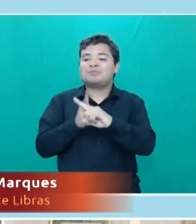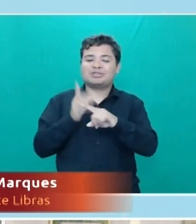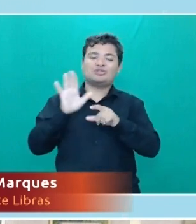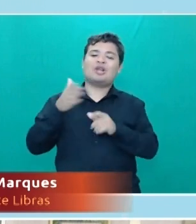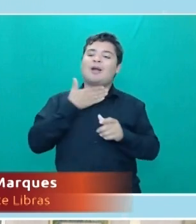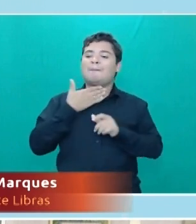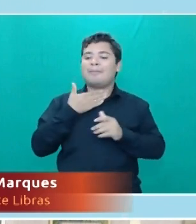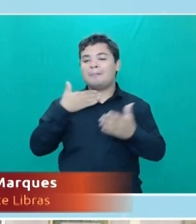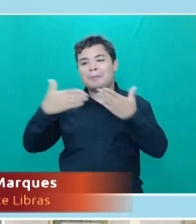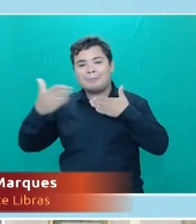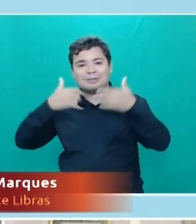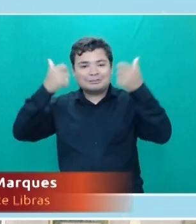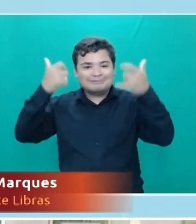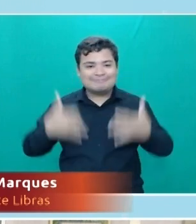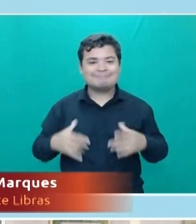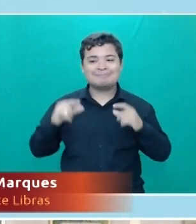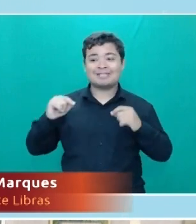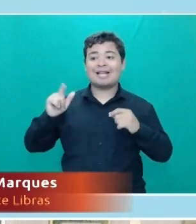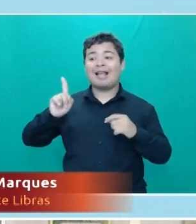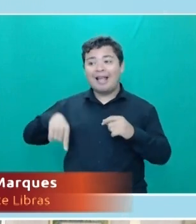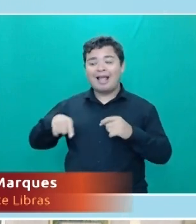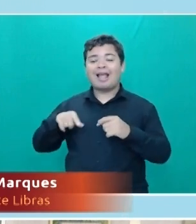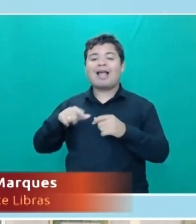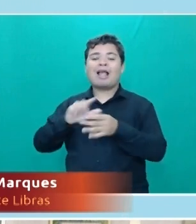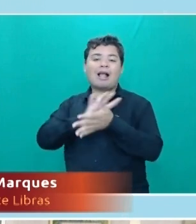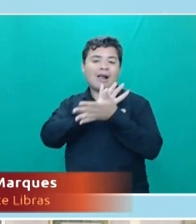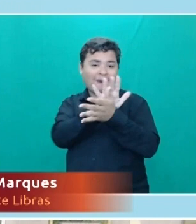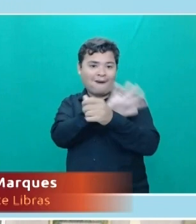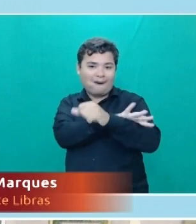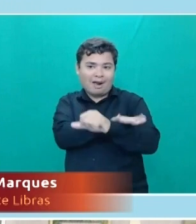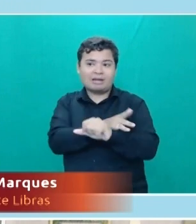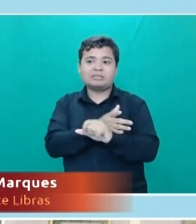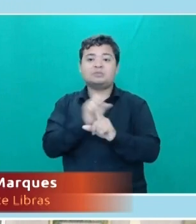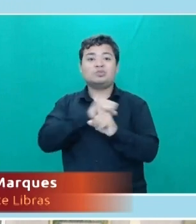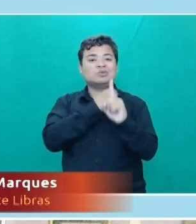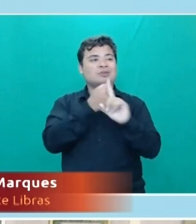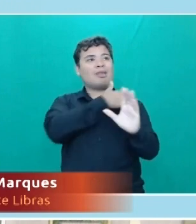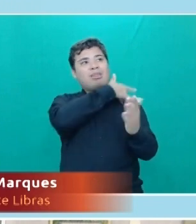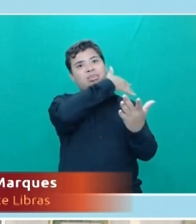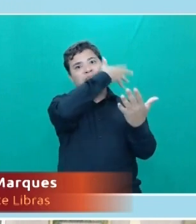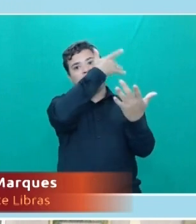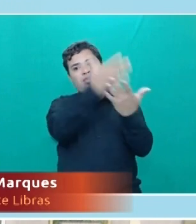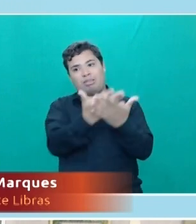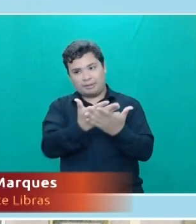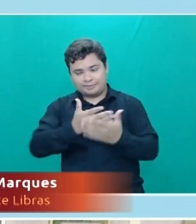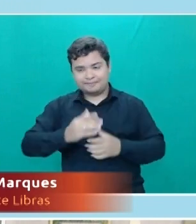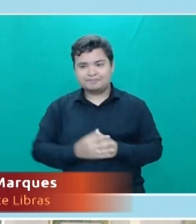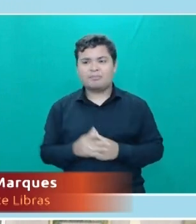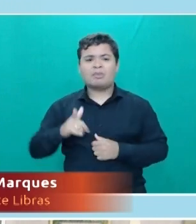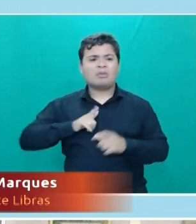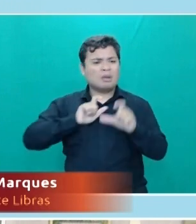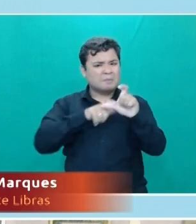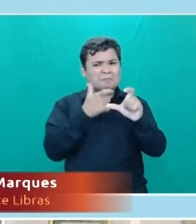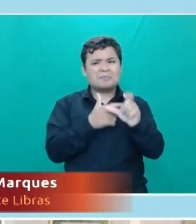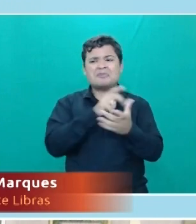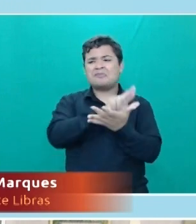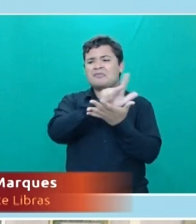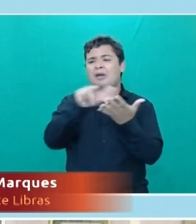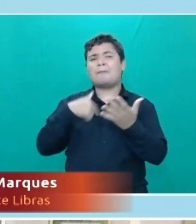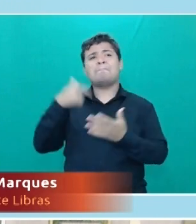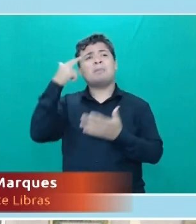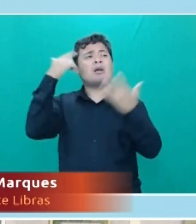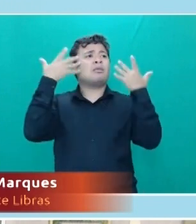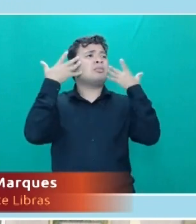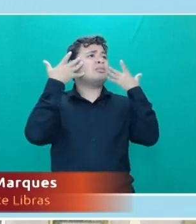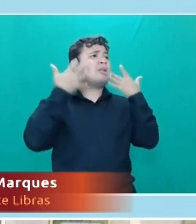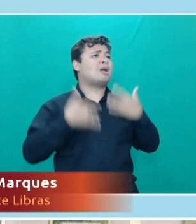de ser o racismo estrutural e estruturante da sociedade brasileira. Então, várias expressões elas são tomadas como se fossem naturais,